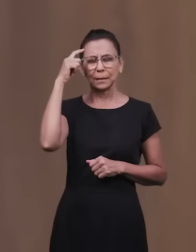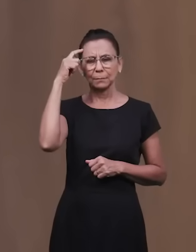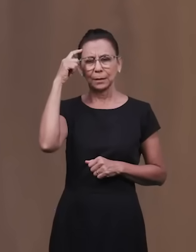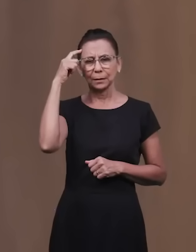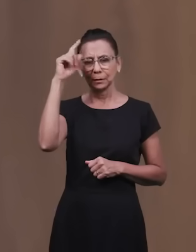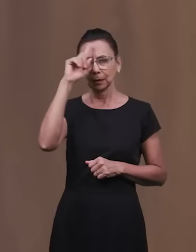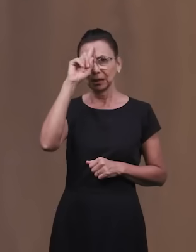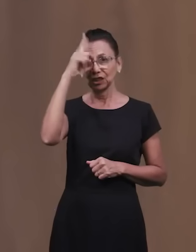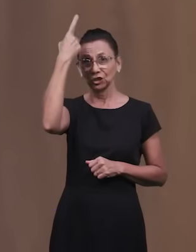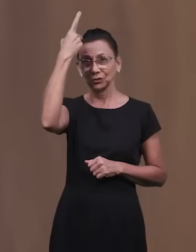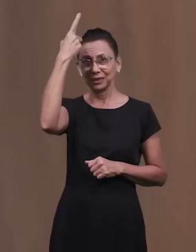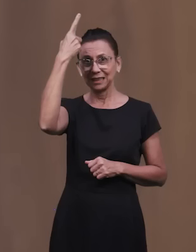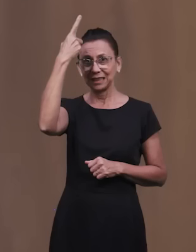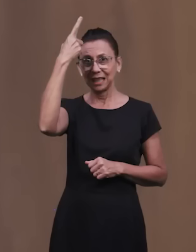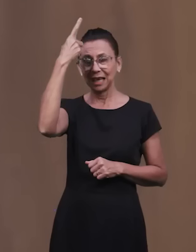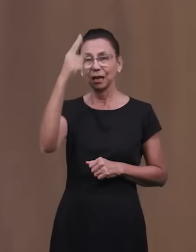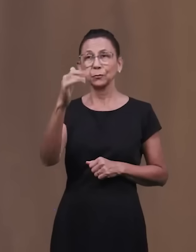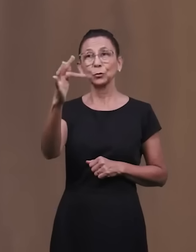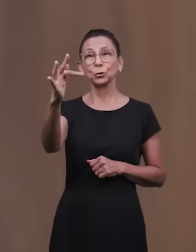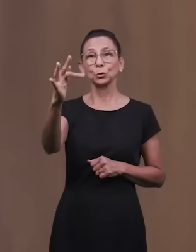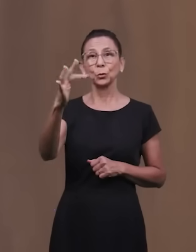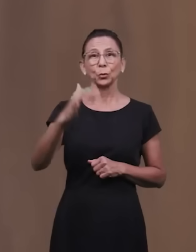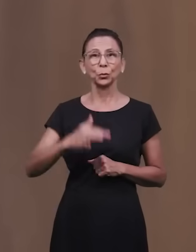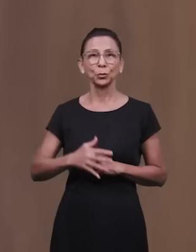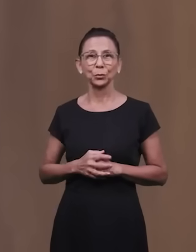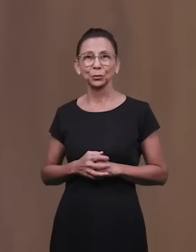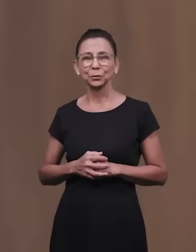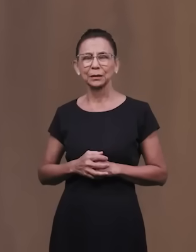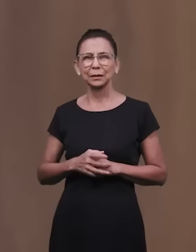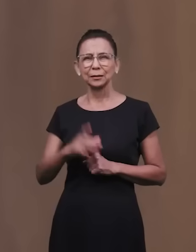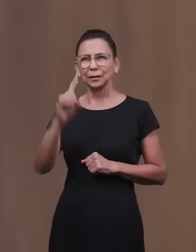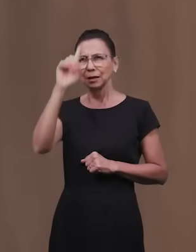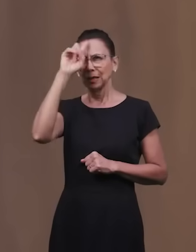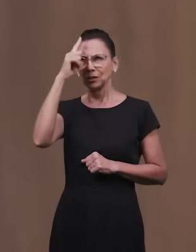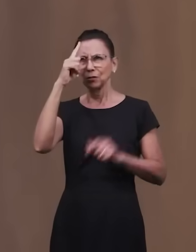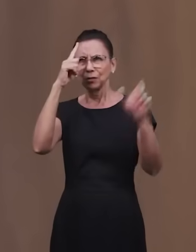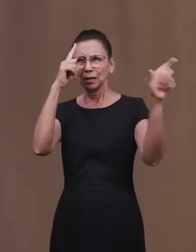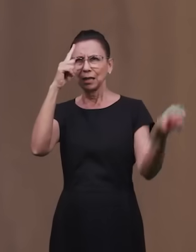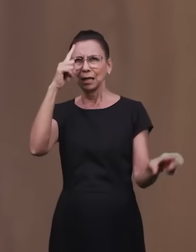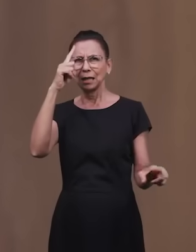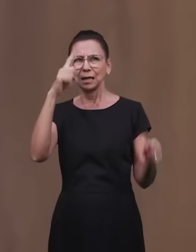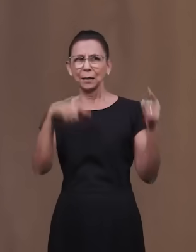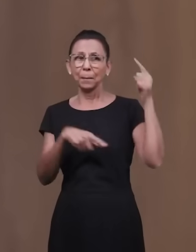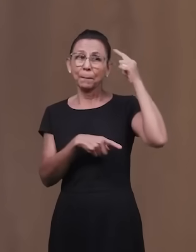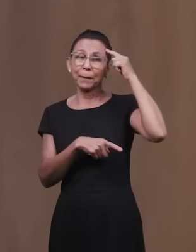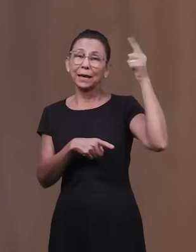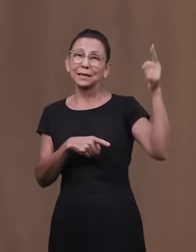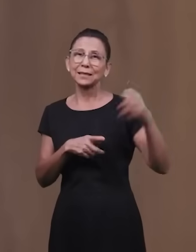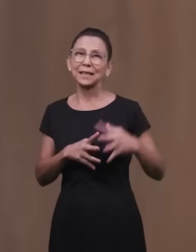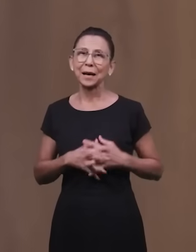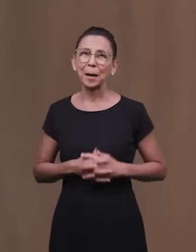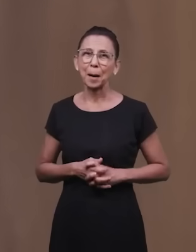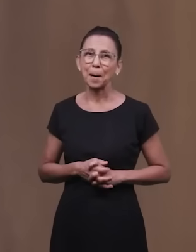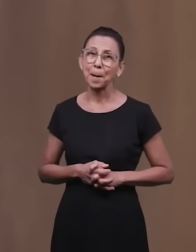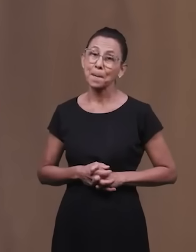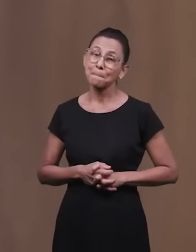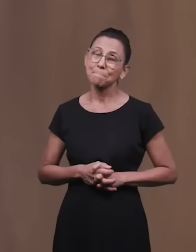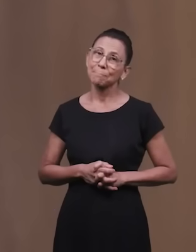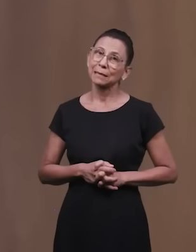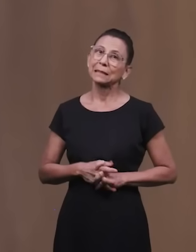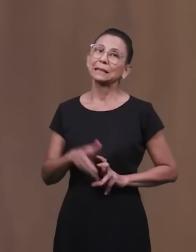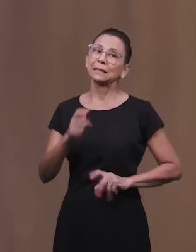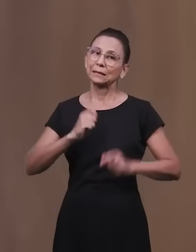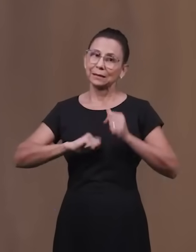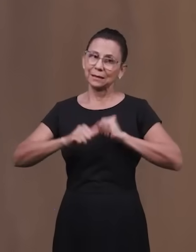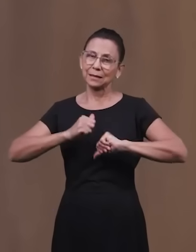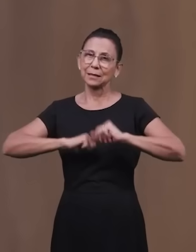Pensamentos que tentam adivinhar coisas, adivinhar futuro, adivinhar o que o outro pensa, adivinhar. Esses